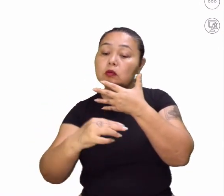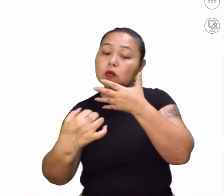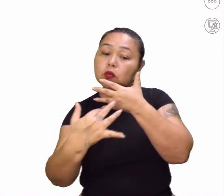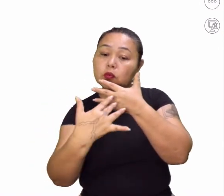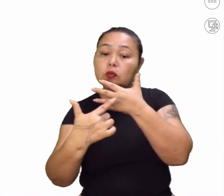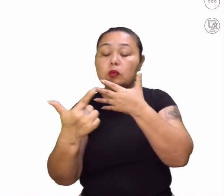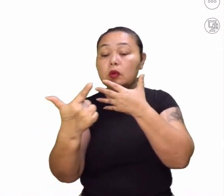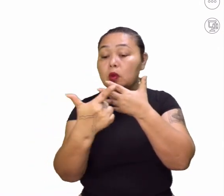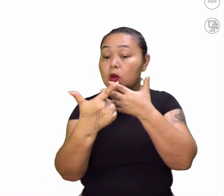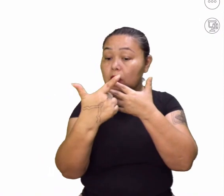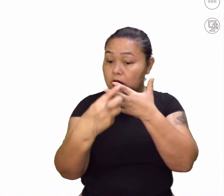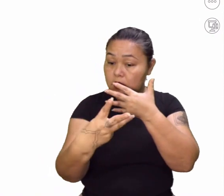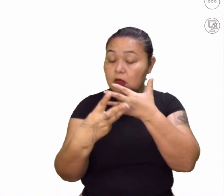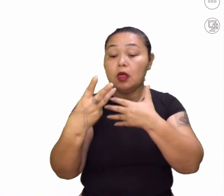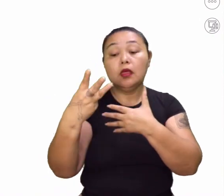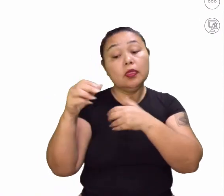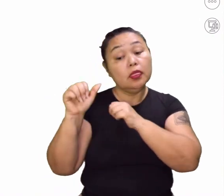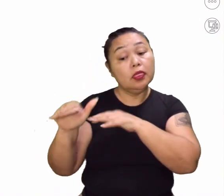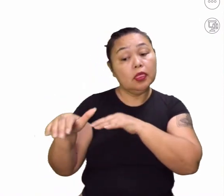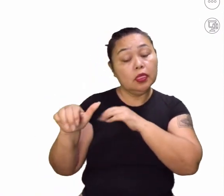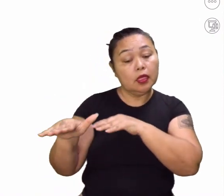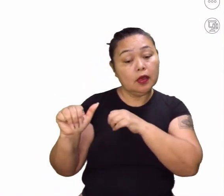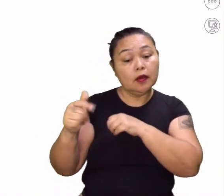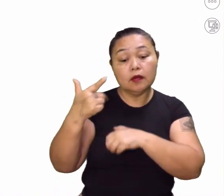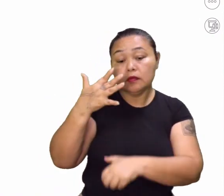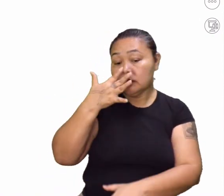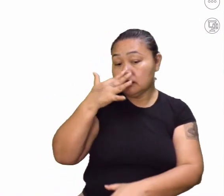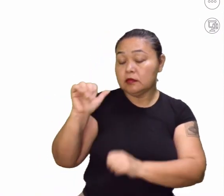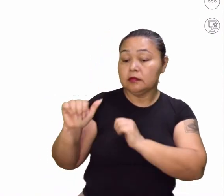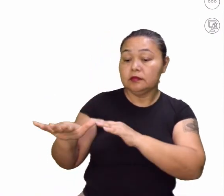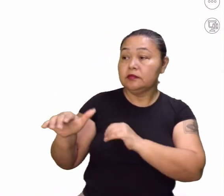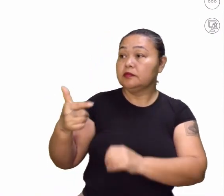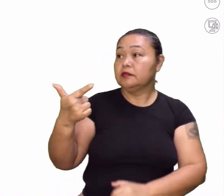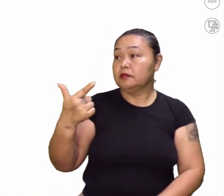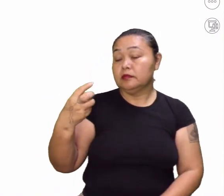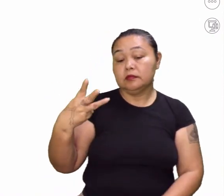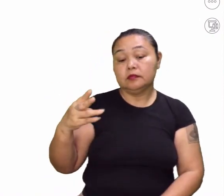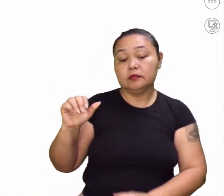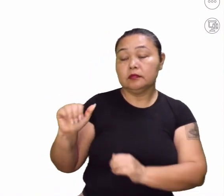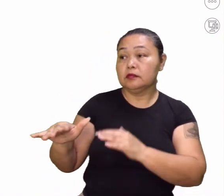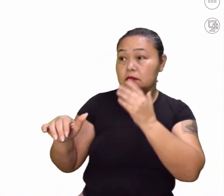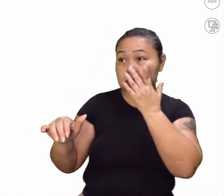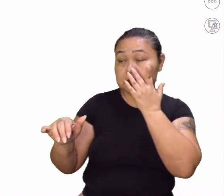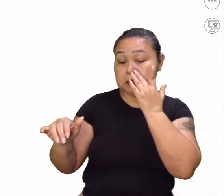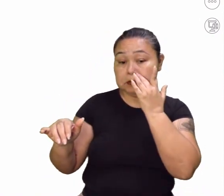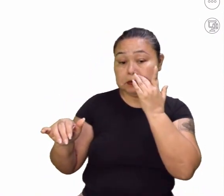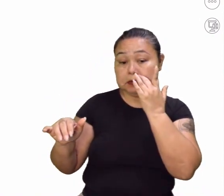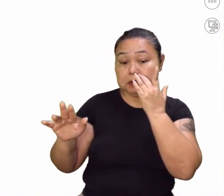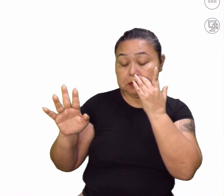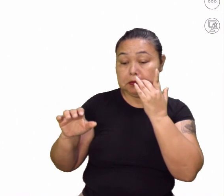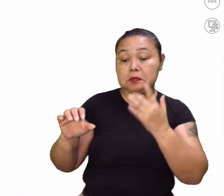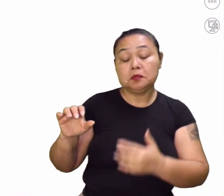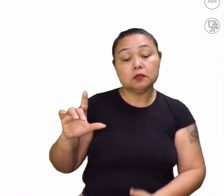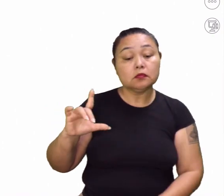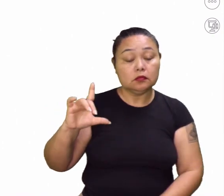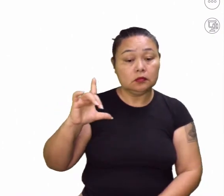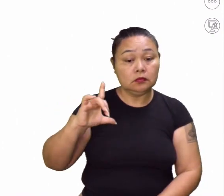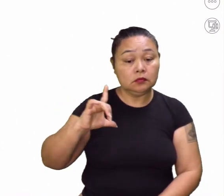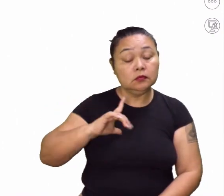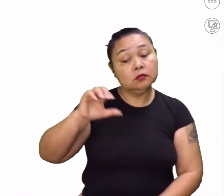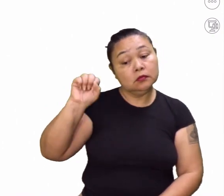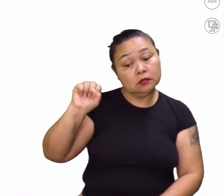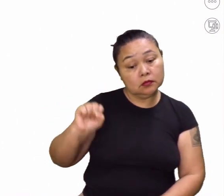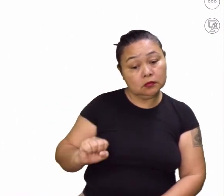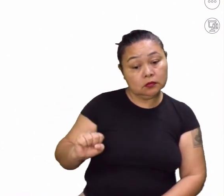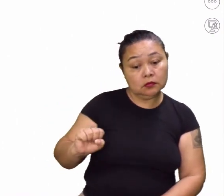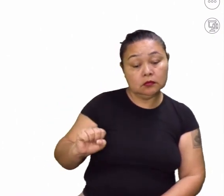dia 23 de setembro, quando a gente observa 23 de setembro, a gente de outono. A gente está tendo no